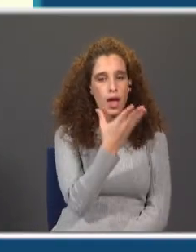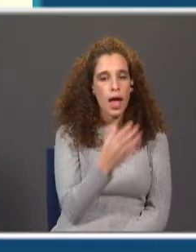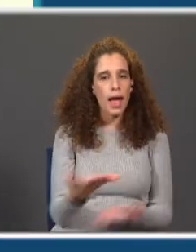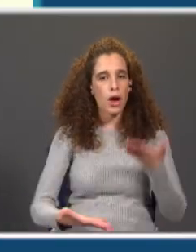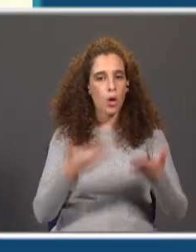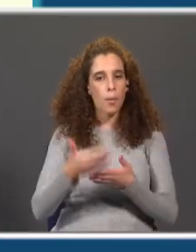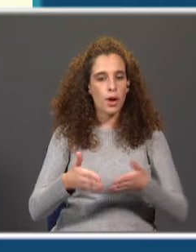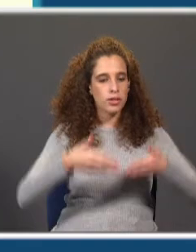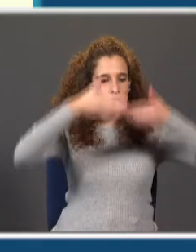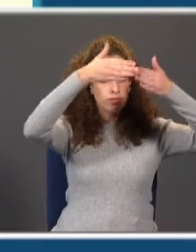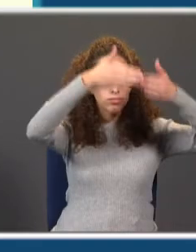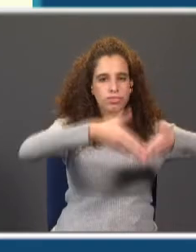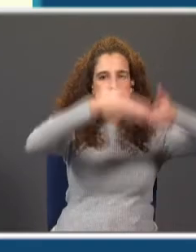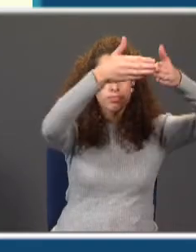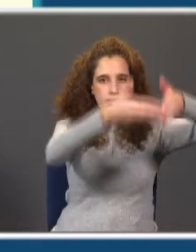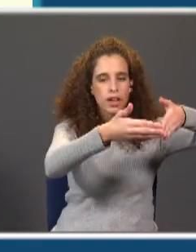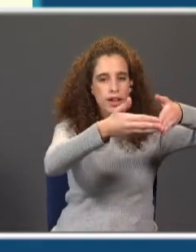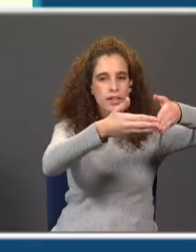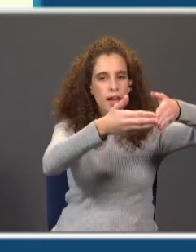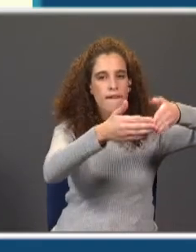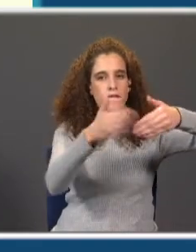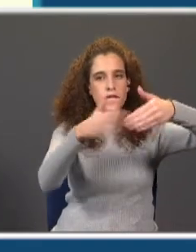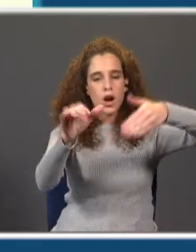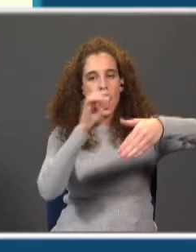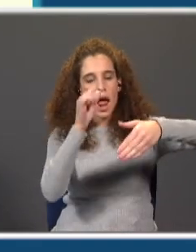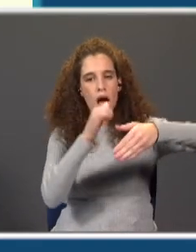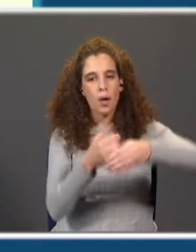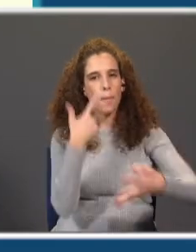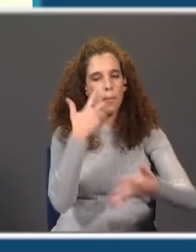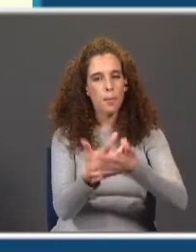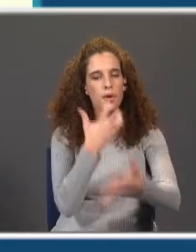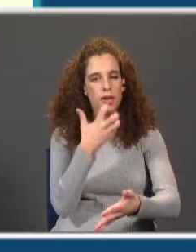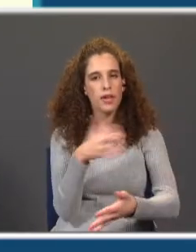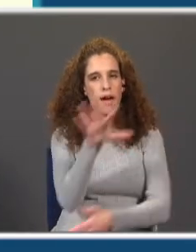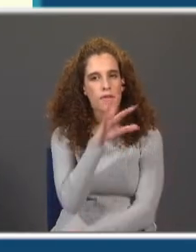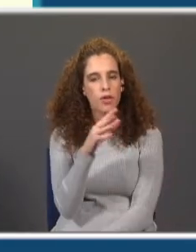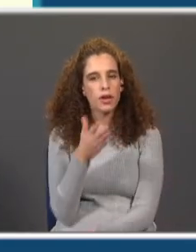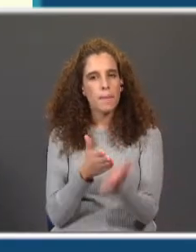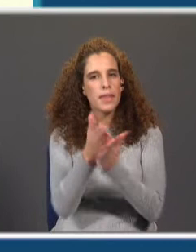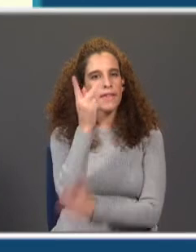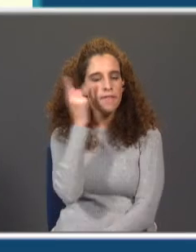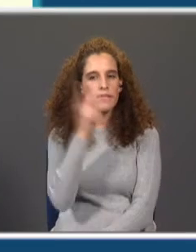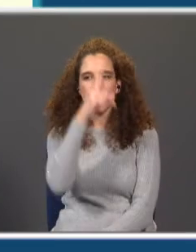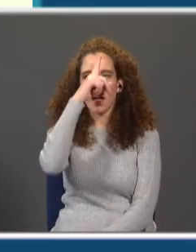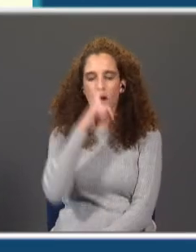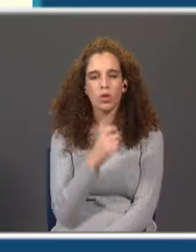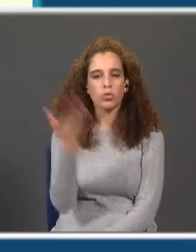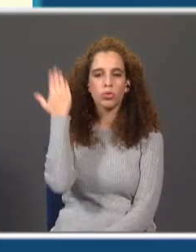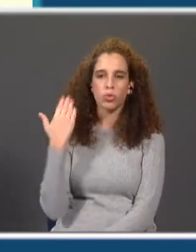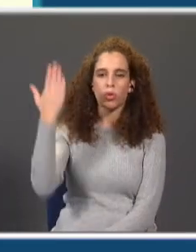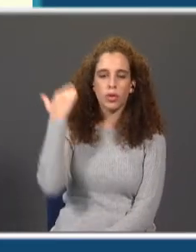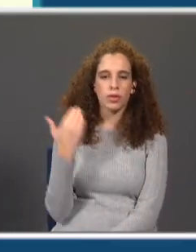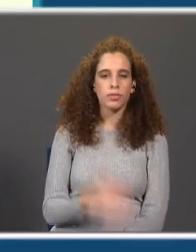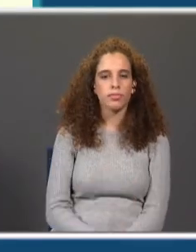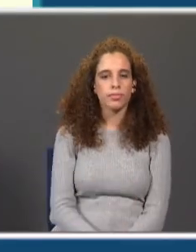permanece fora da água no naufrágio para salientar a forma como ela mantém vivas as recordações de um passado que parece soterrado pelas